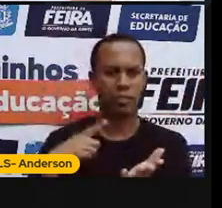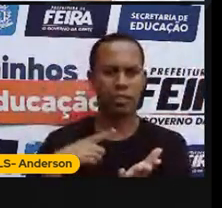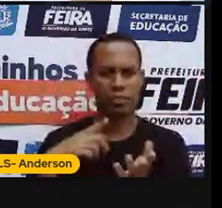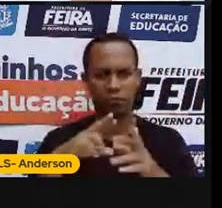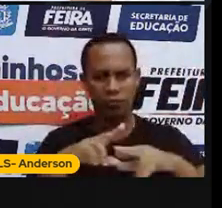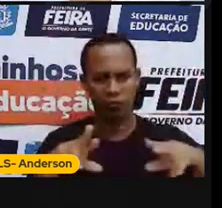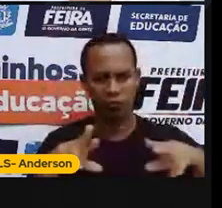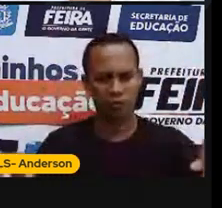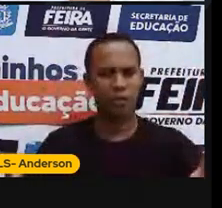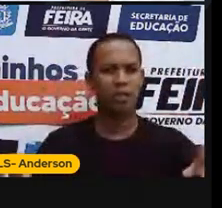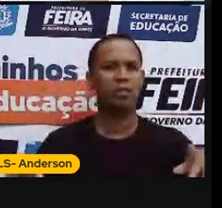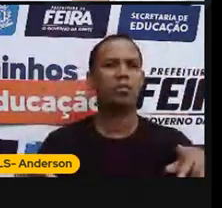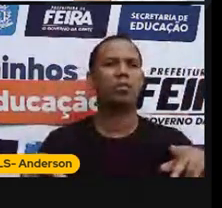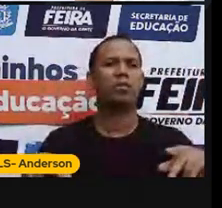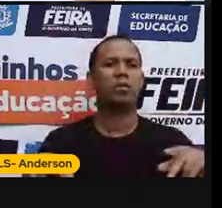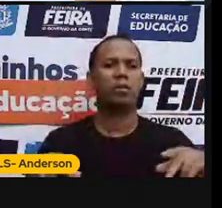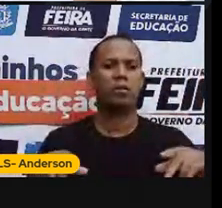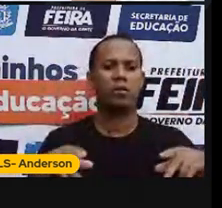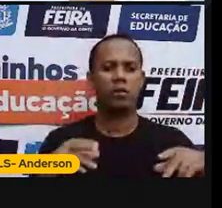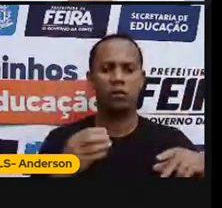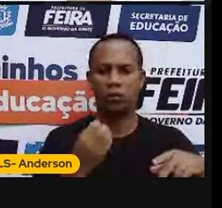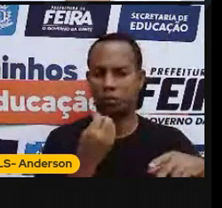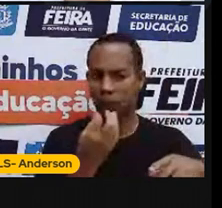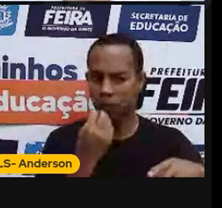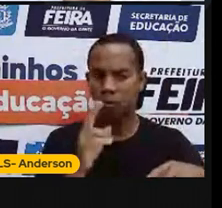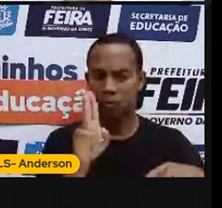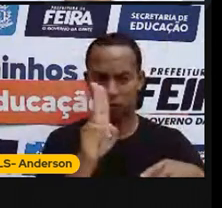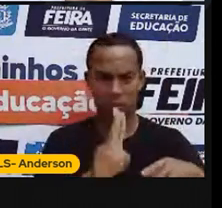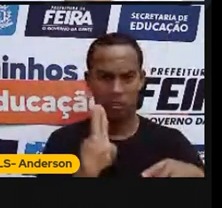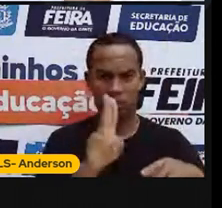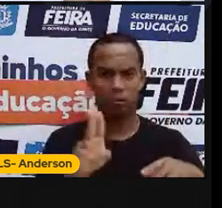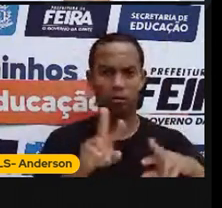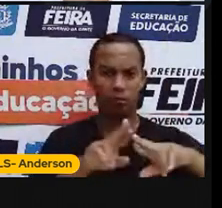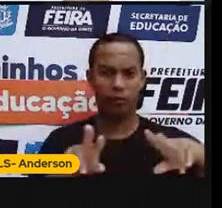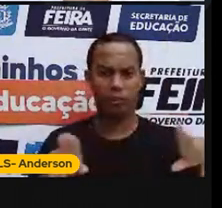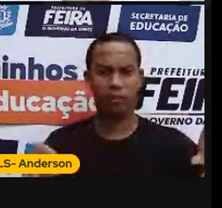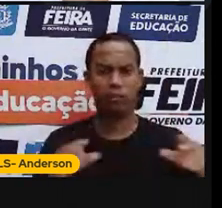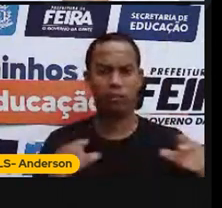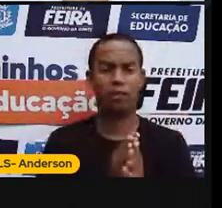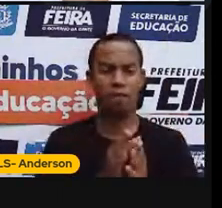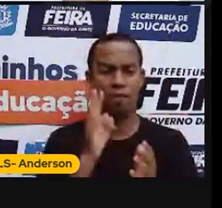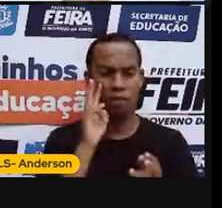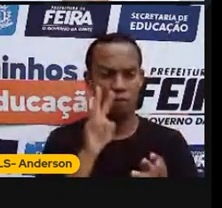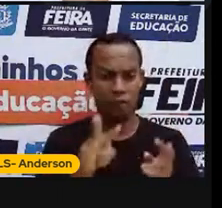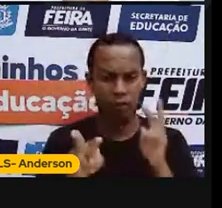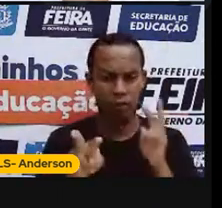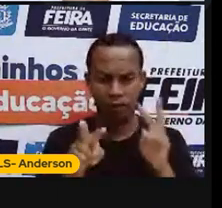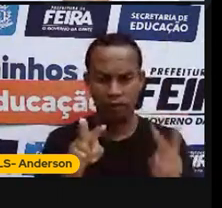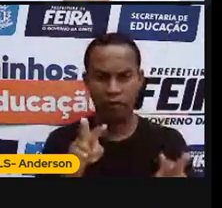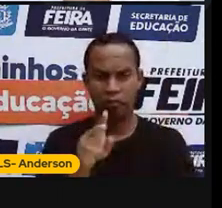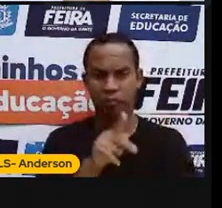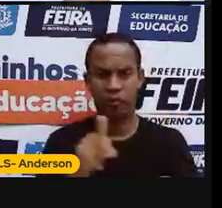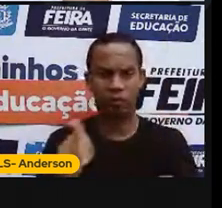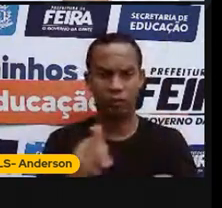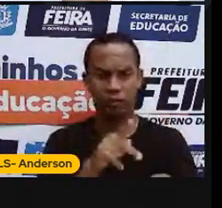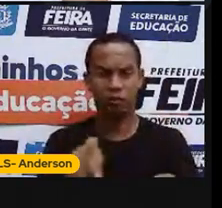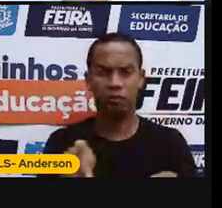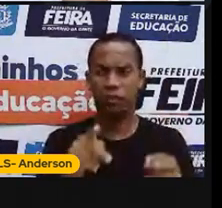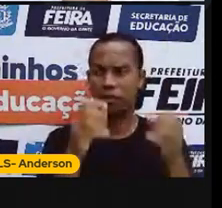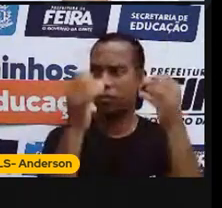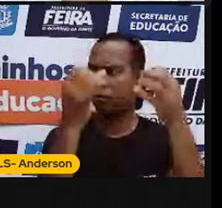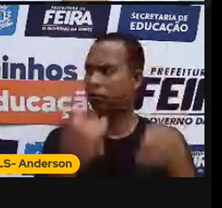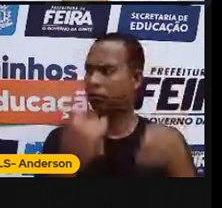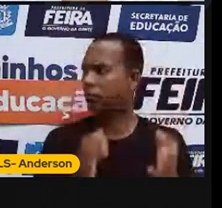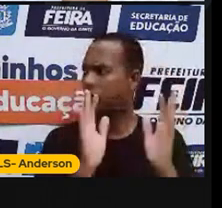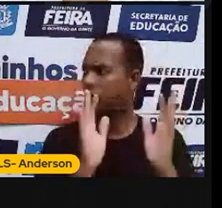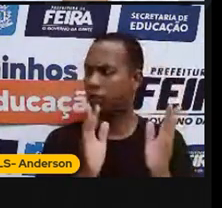podem ser úteis, né? Para inúmeros casos. A gente viu isso aqui também, a Pró falou sobre isso com vocês. Olha só